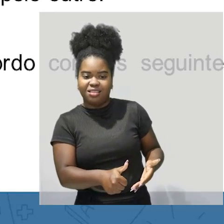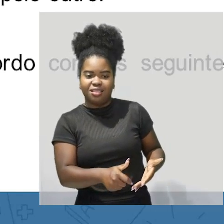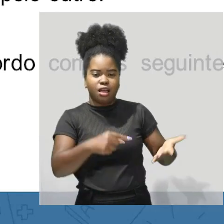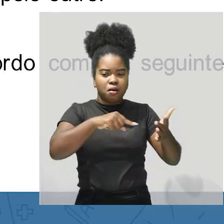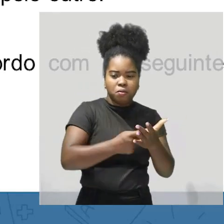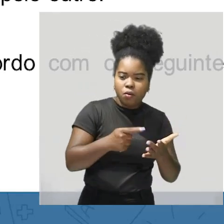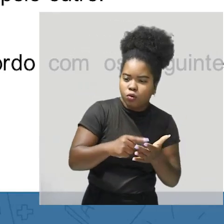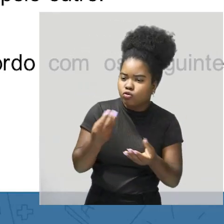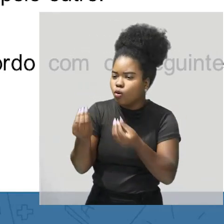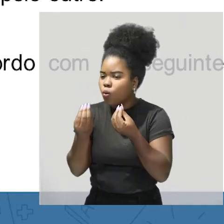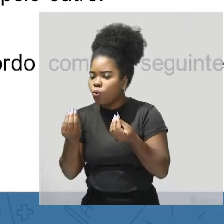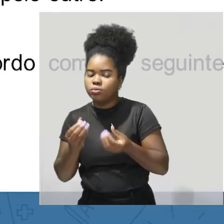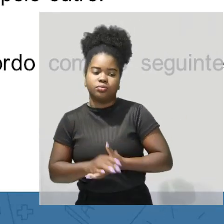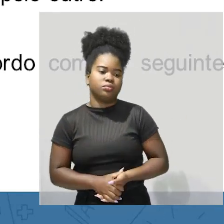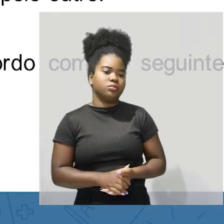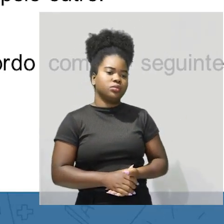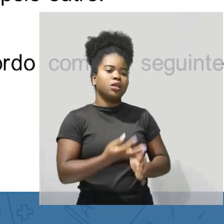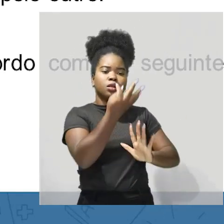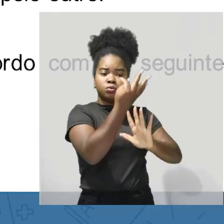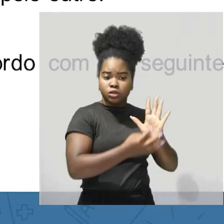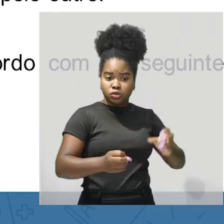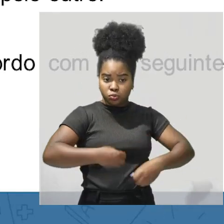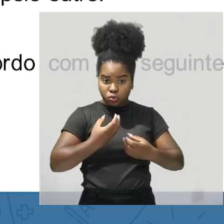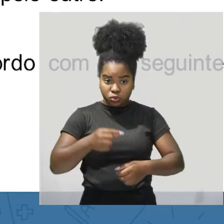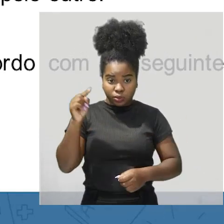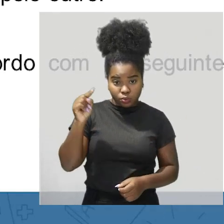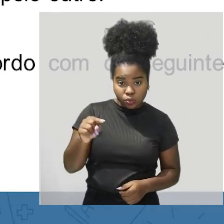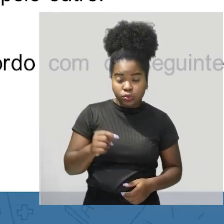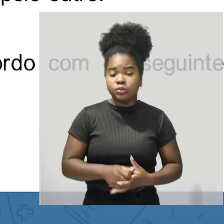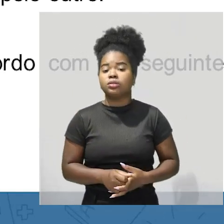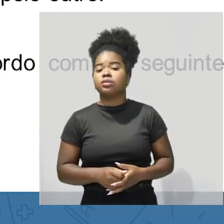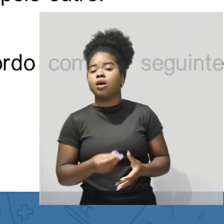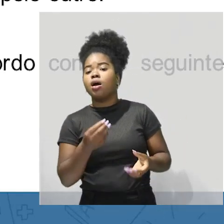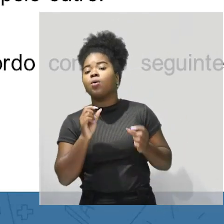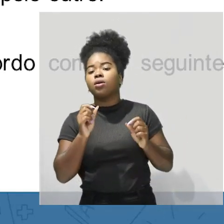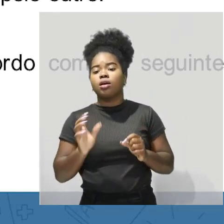né? O texto produzido por você será